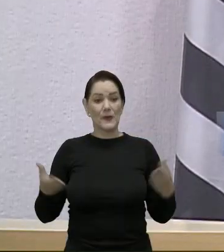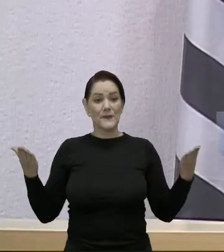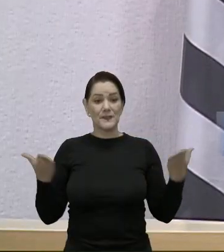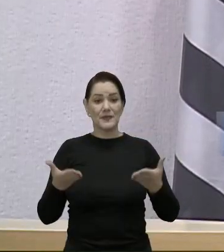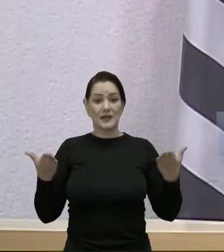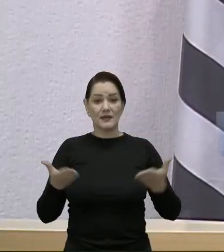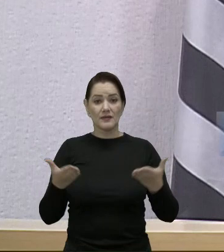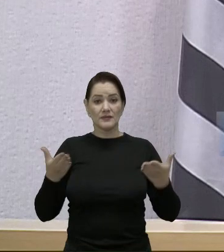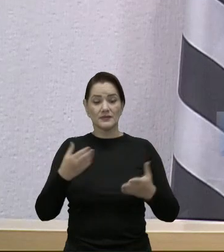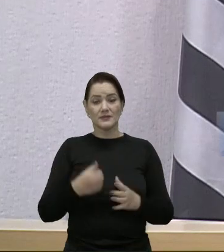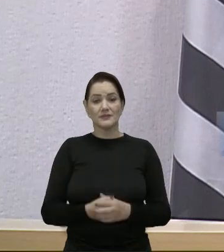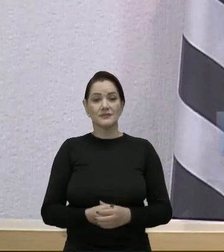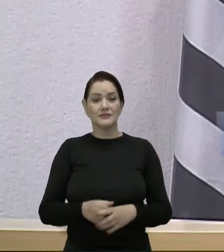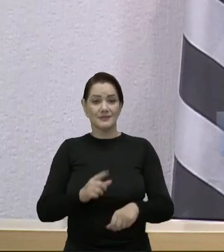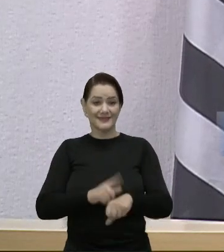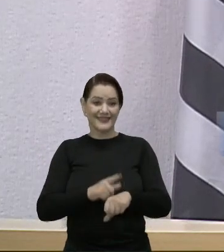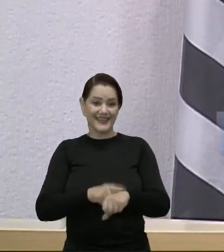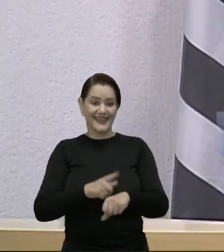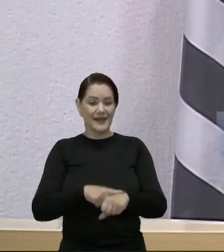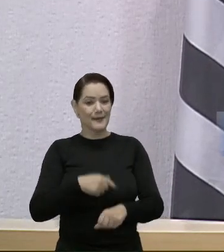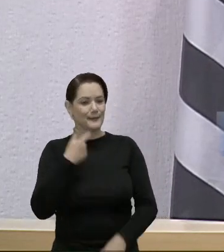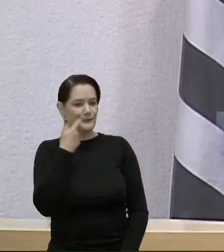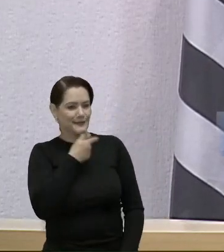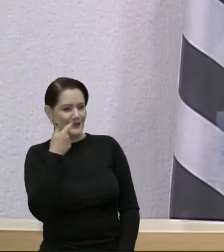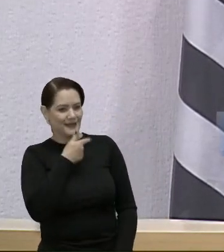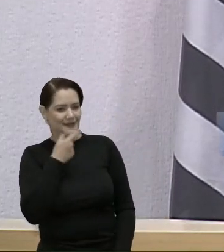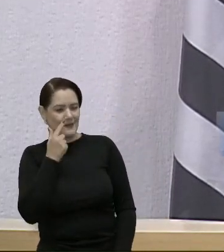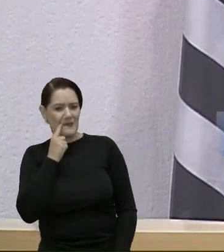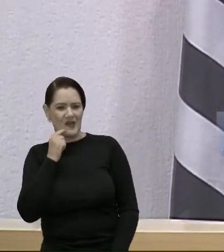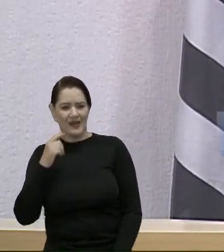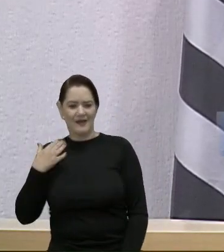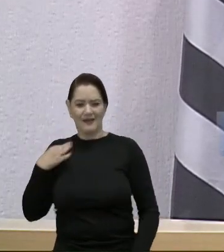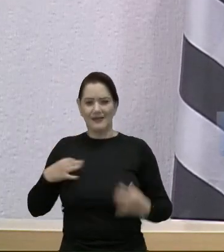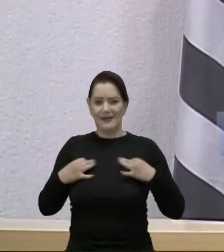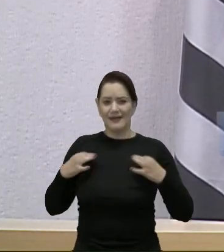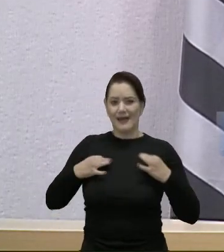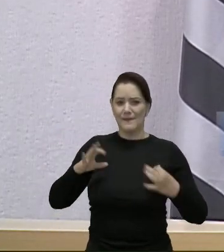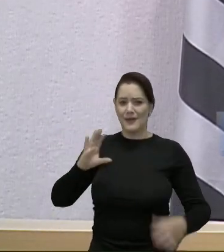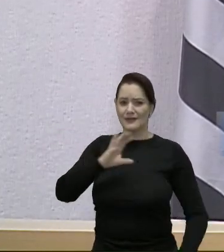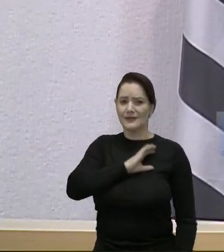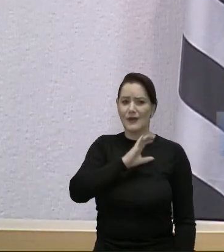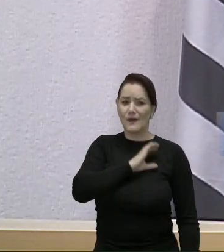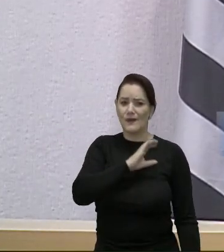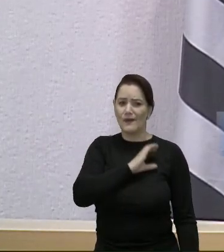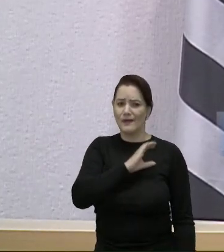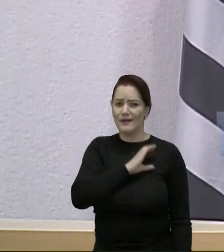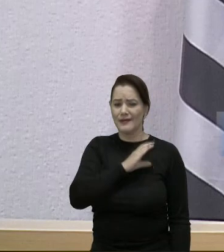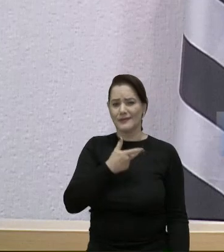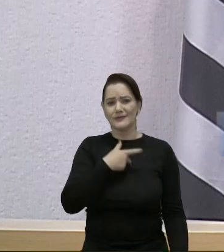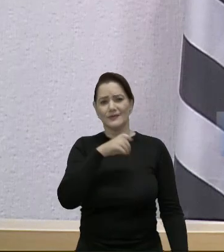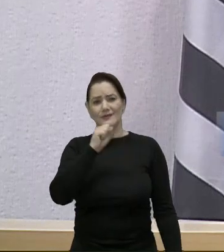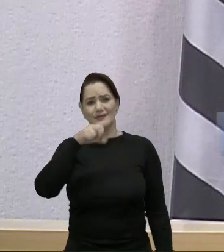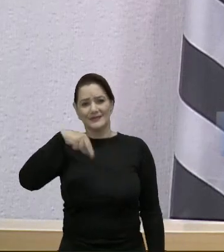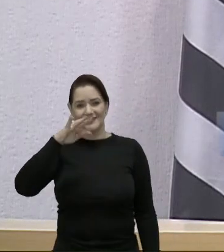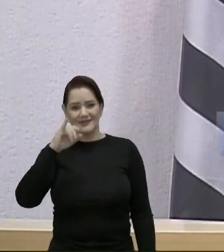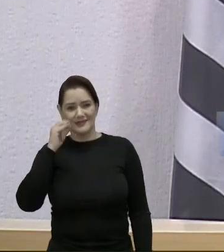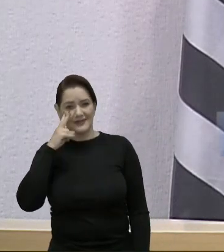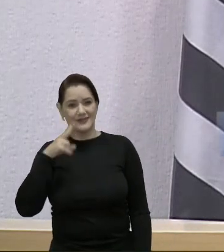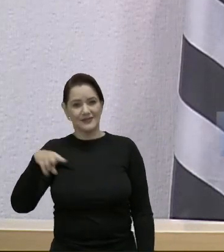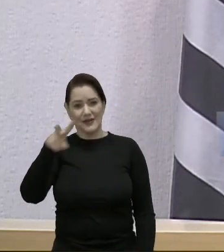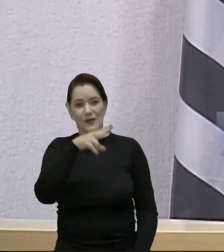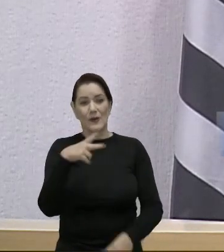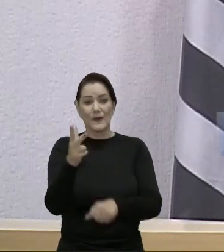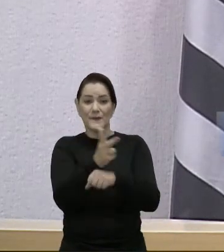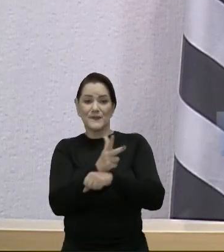Agora, tem hora que é mico, que os caras vêm com a camisa do Corinthians, camisa do Santos, aí vira mico. Mas agora é hora de vocês reverem um